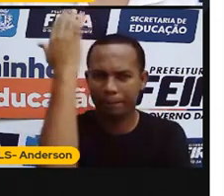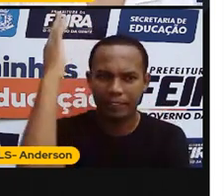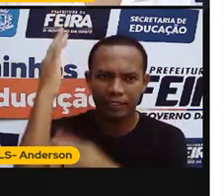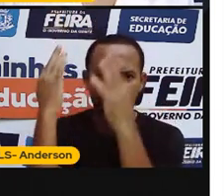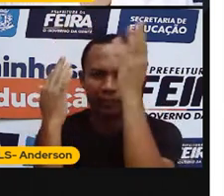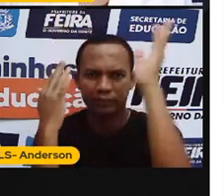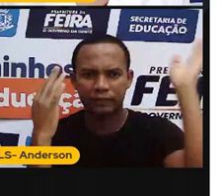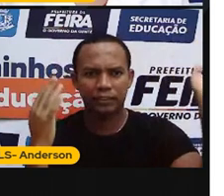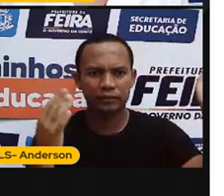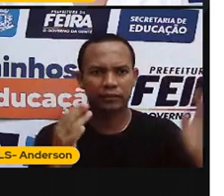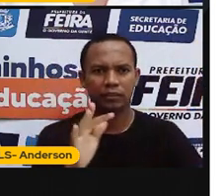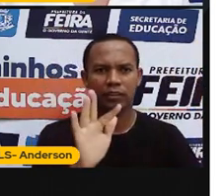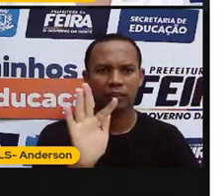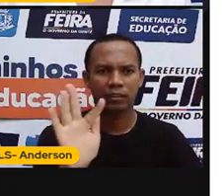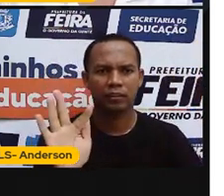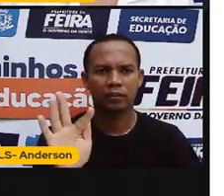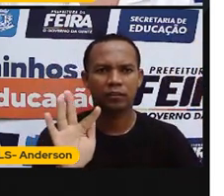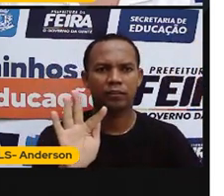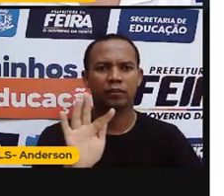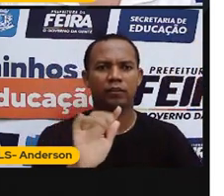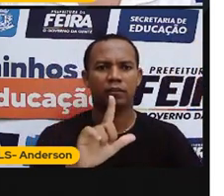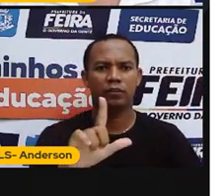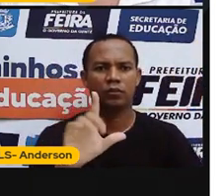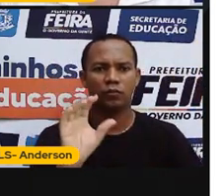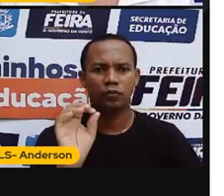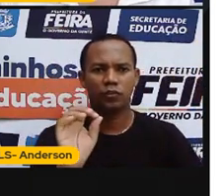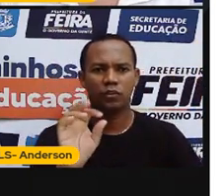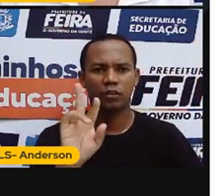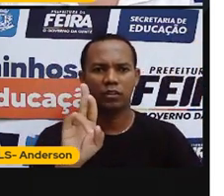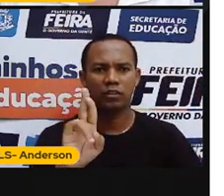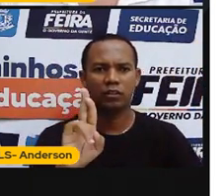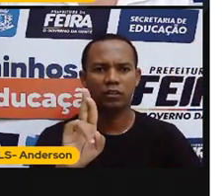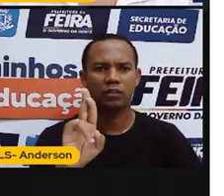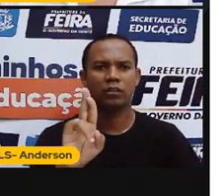né? Bom, e das propriedades das plantas,